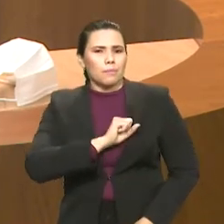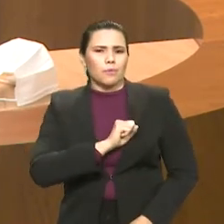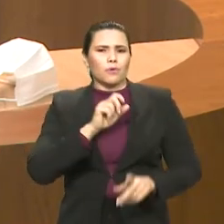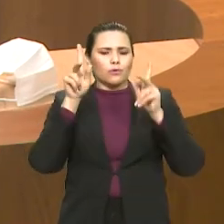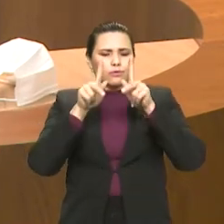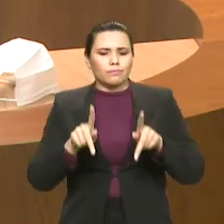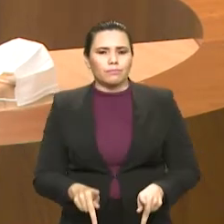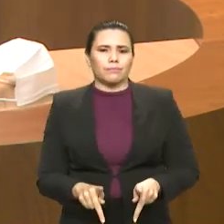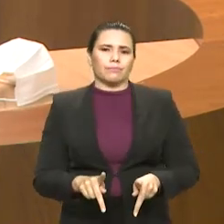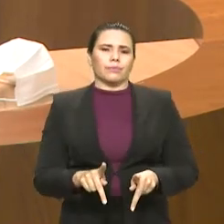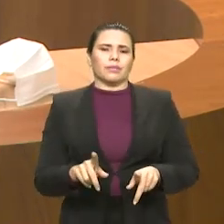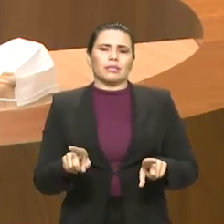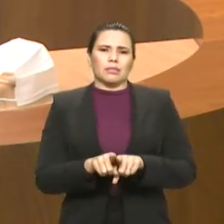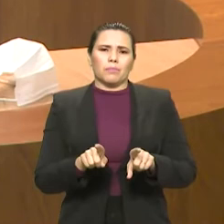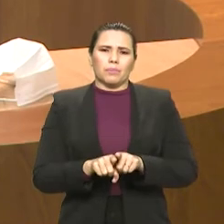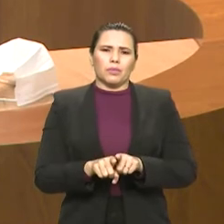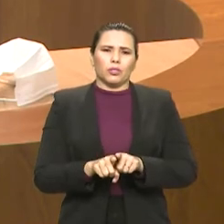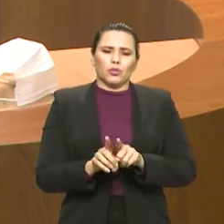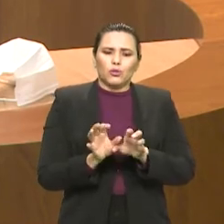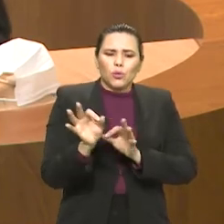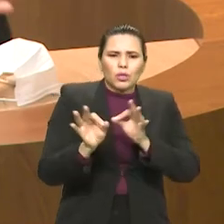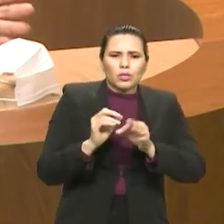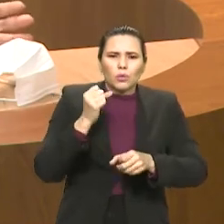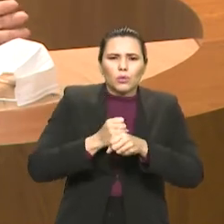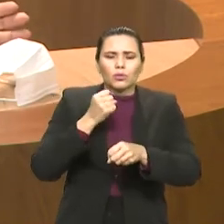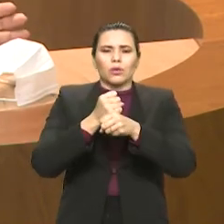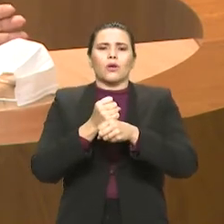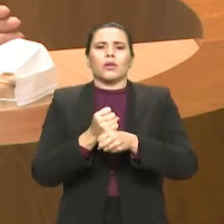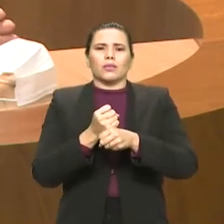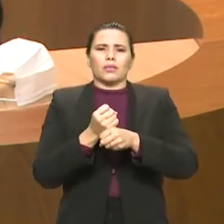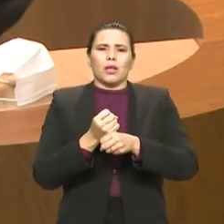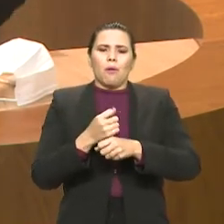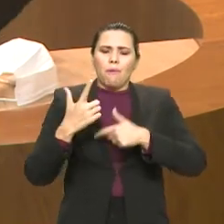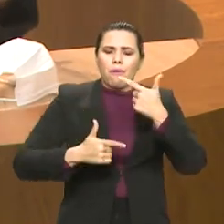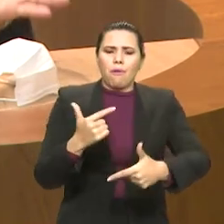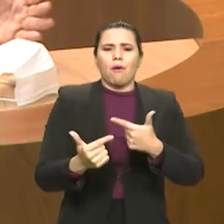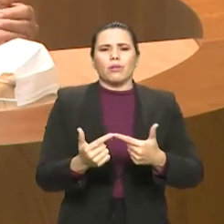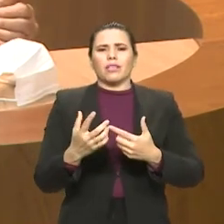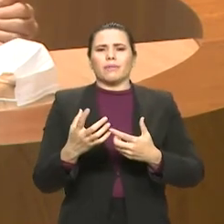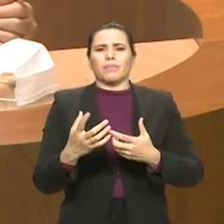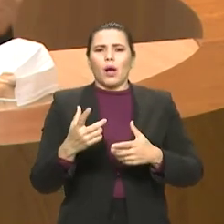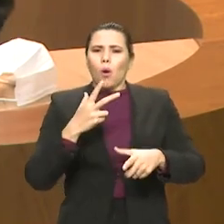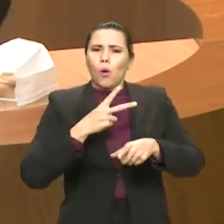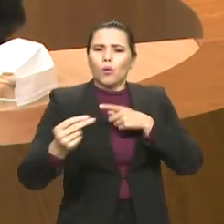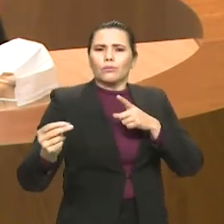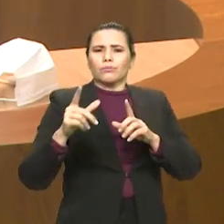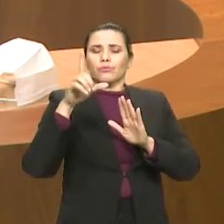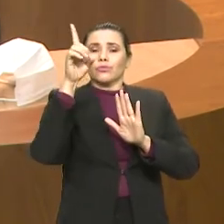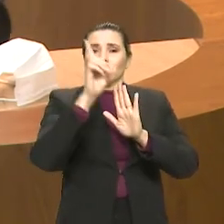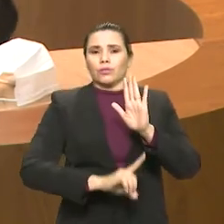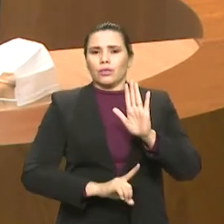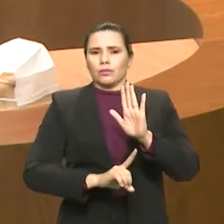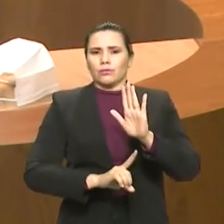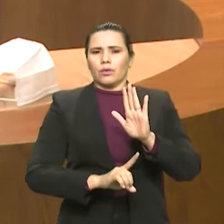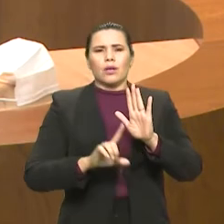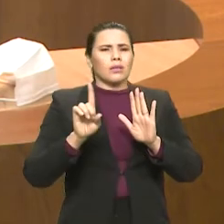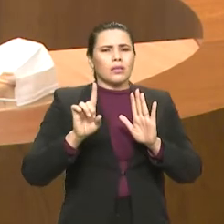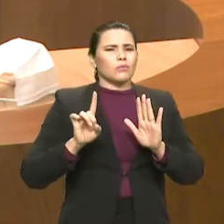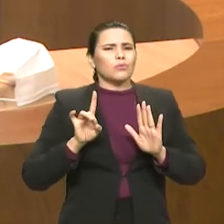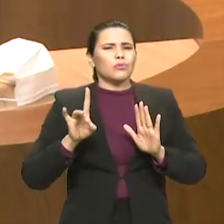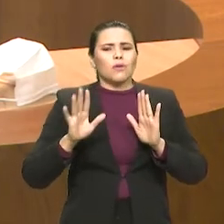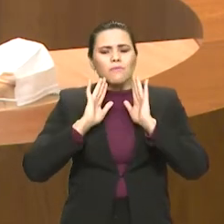um discurso que busca direitos. Não direitos só para as mulheres, mas direito para a sociedade, direito para todos.